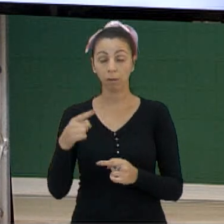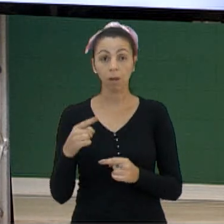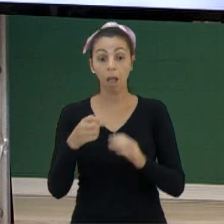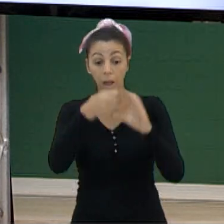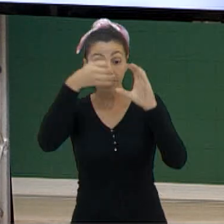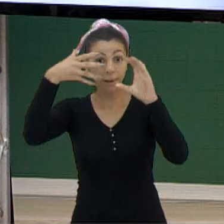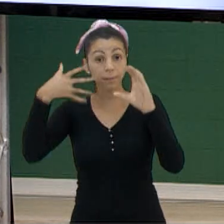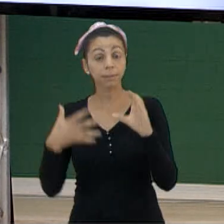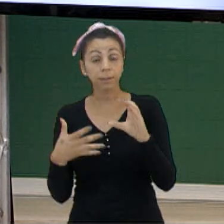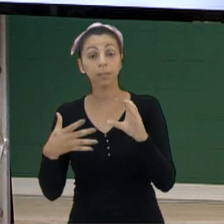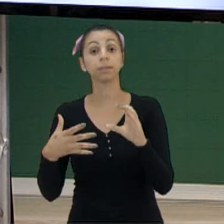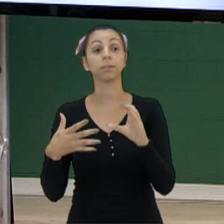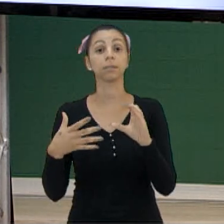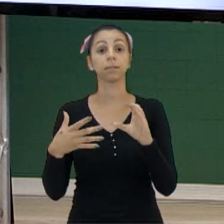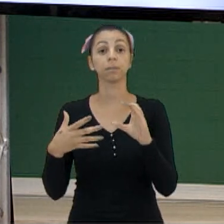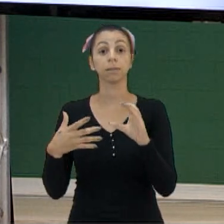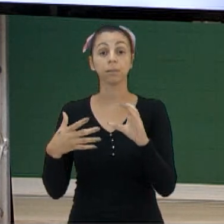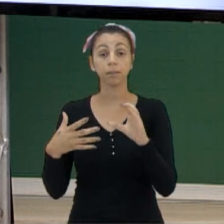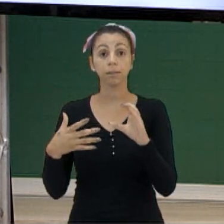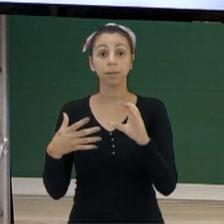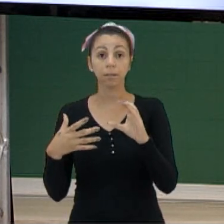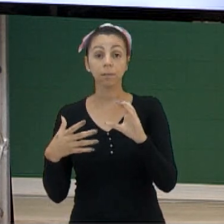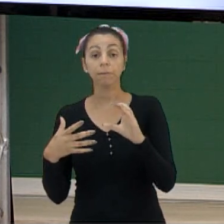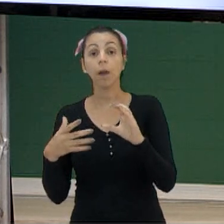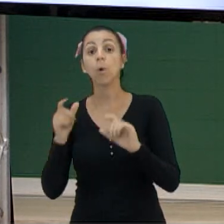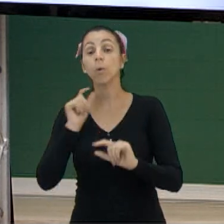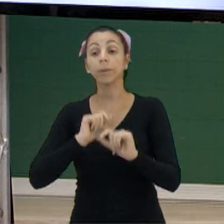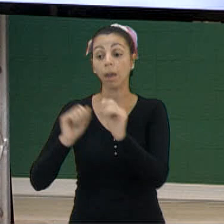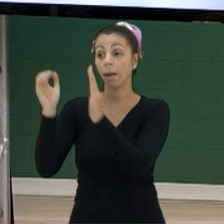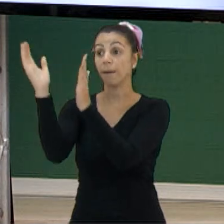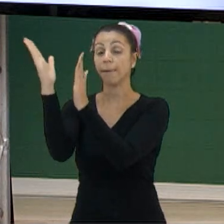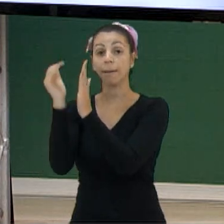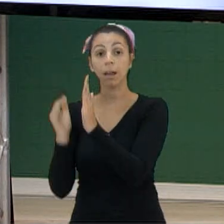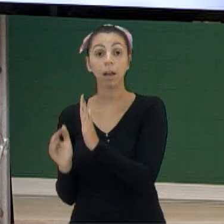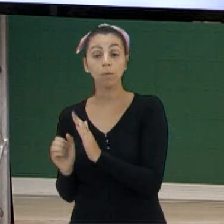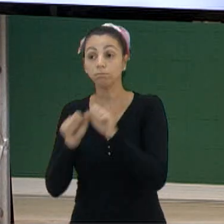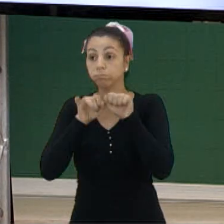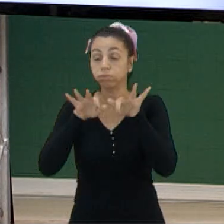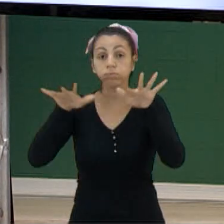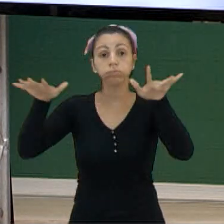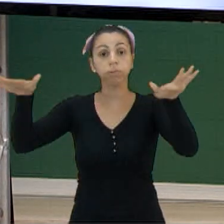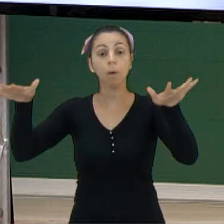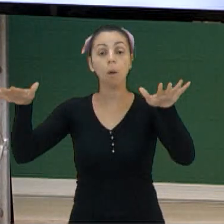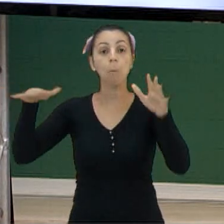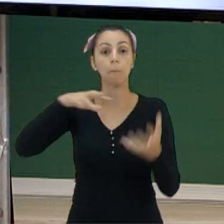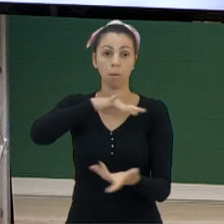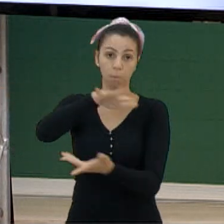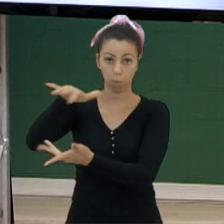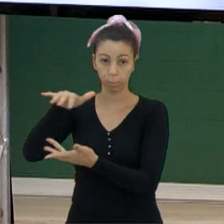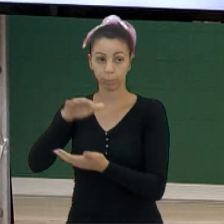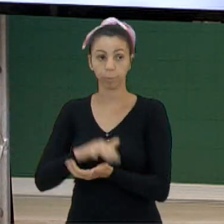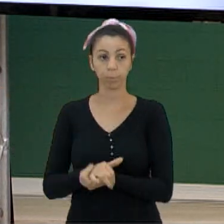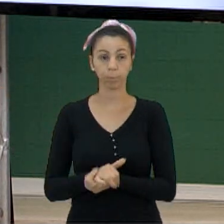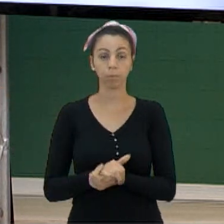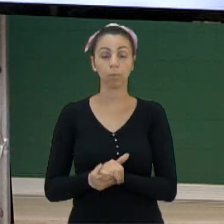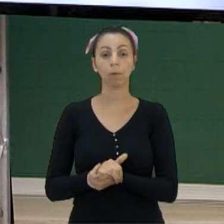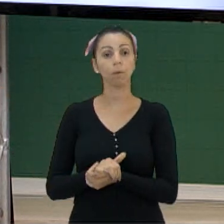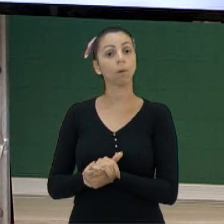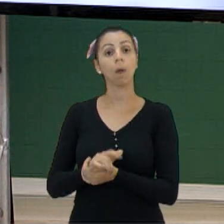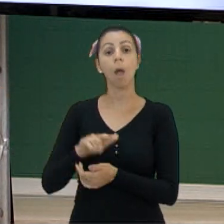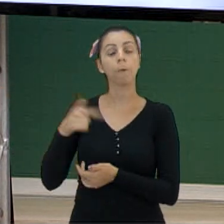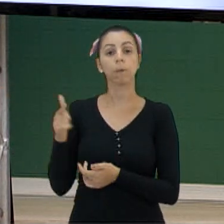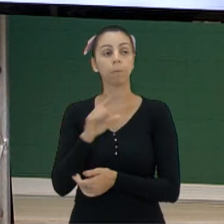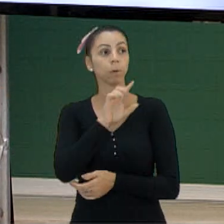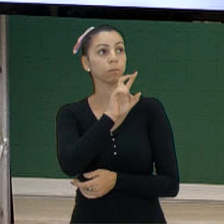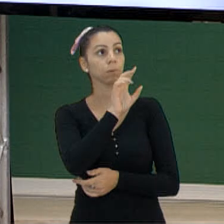grande característica que vai galgar o Barroco por todo o mundo. Depois numere qual obra pertence a